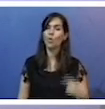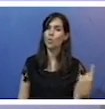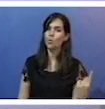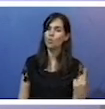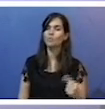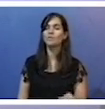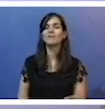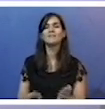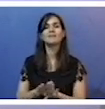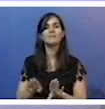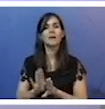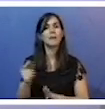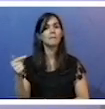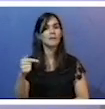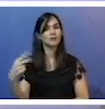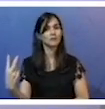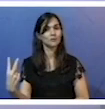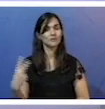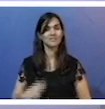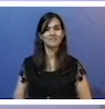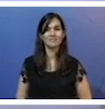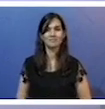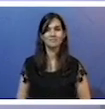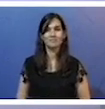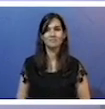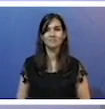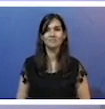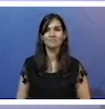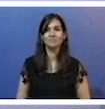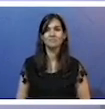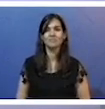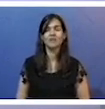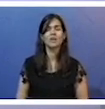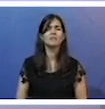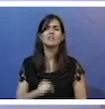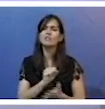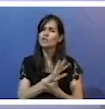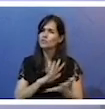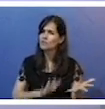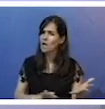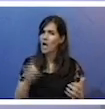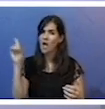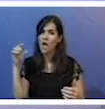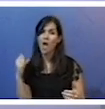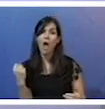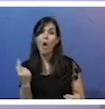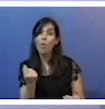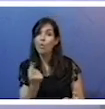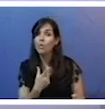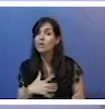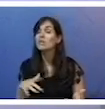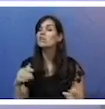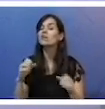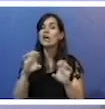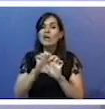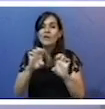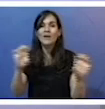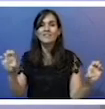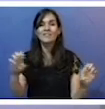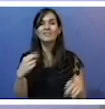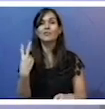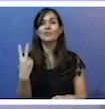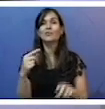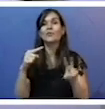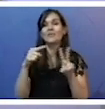ou menos 2 Tá certo duas vezes nós fizemos Essa é a única equação que deu duas